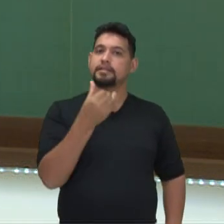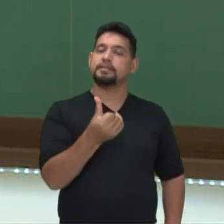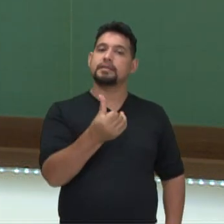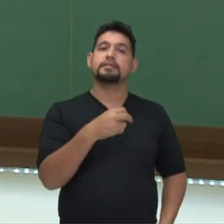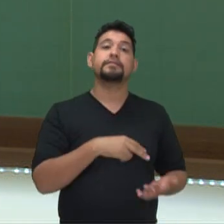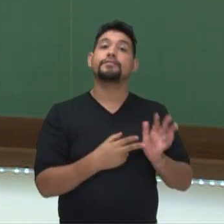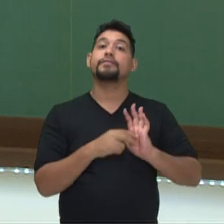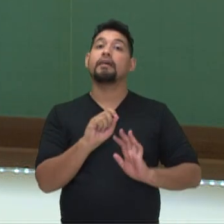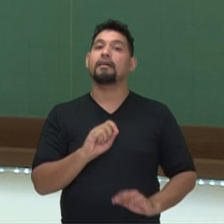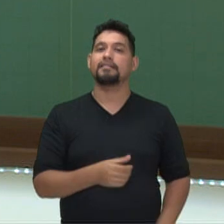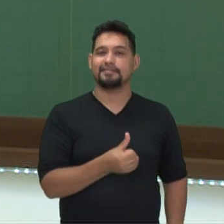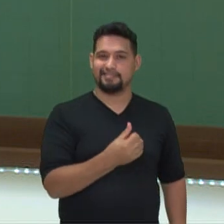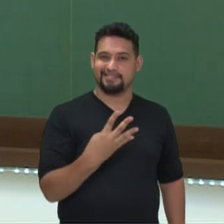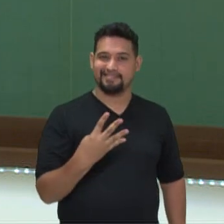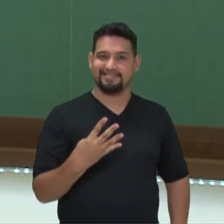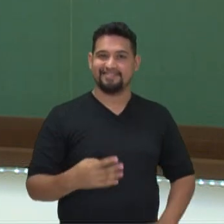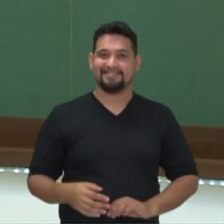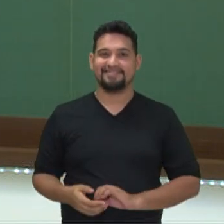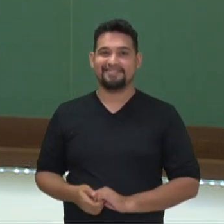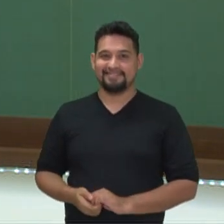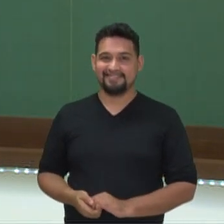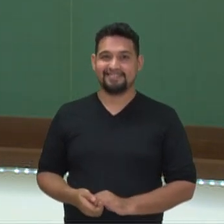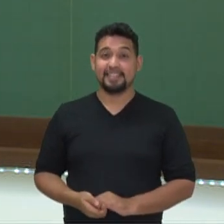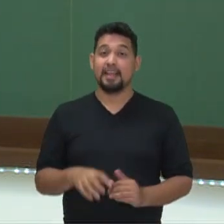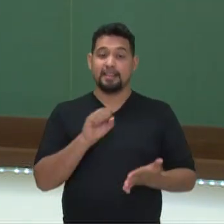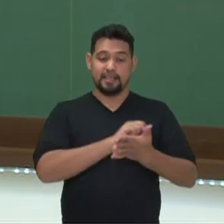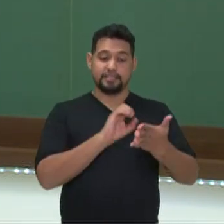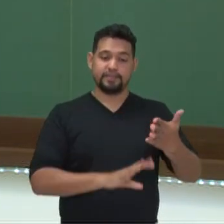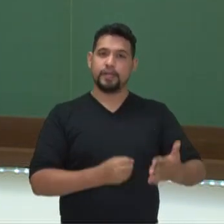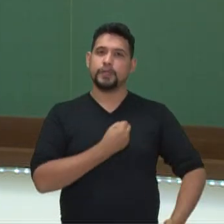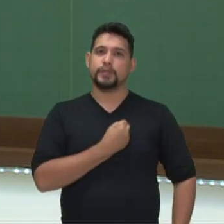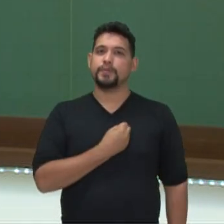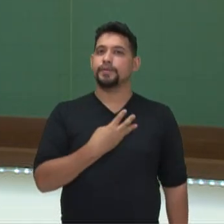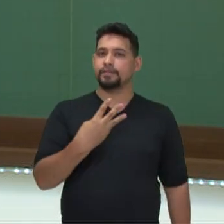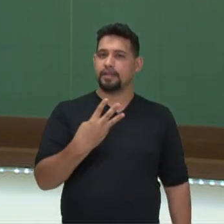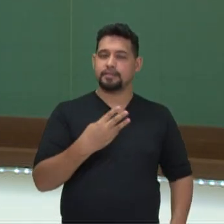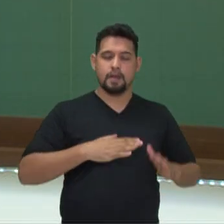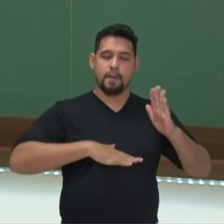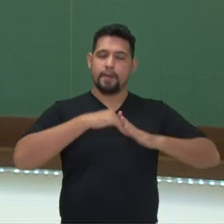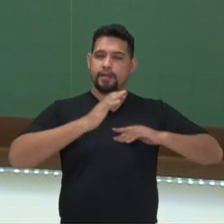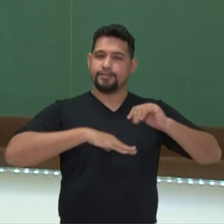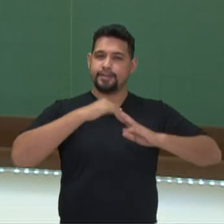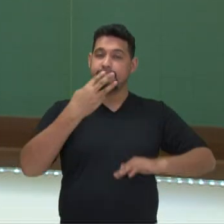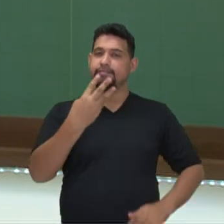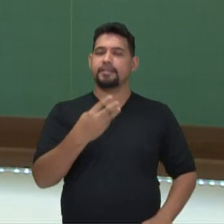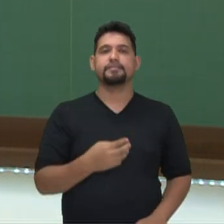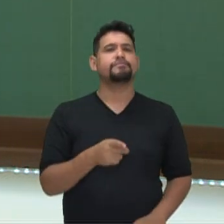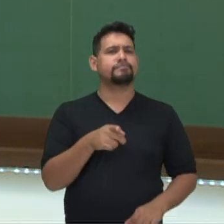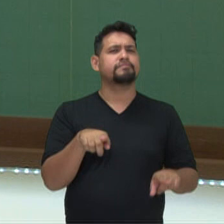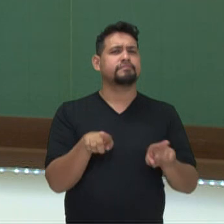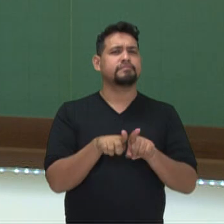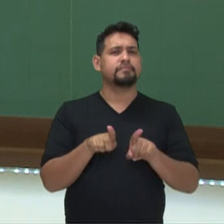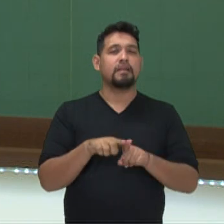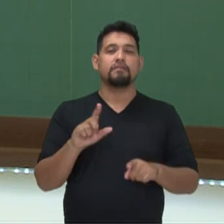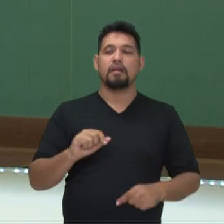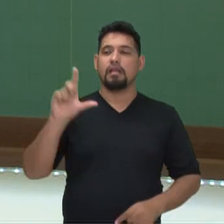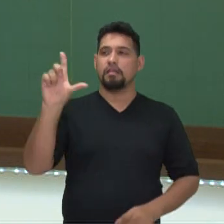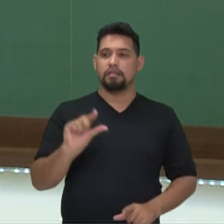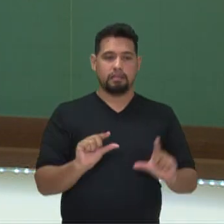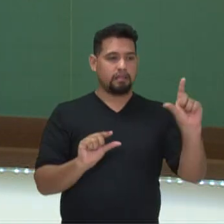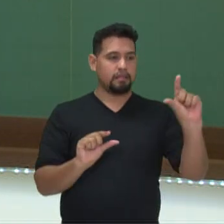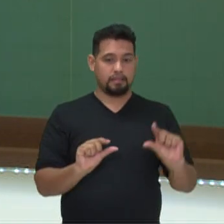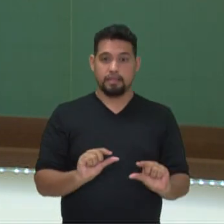potência, 64. No exercício 3, no praticando 3, vocês também vão reduzir a uma